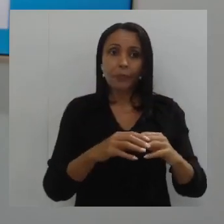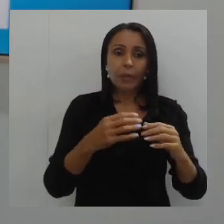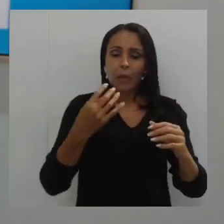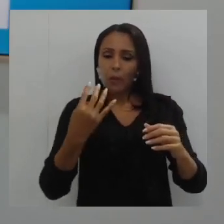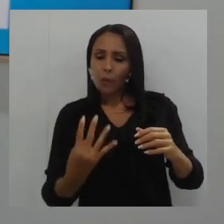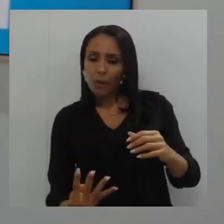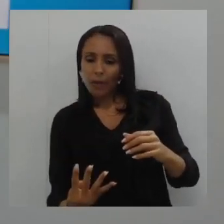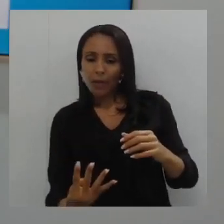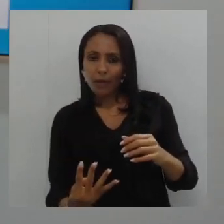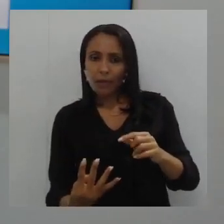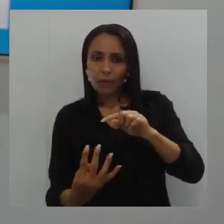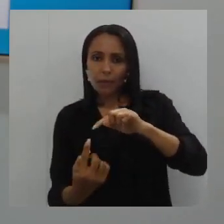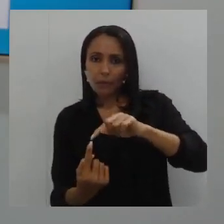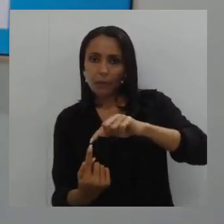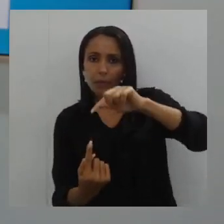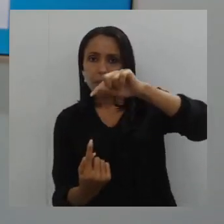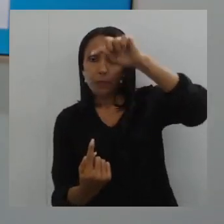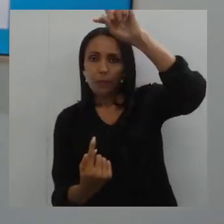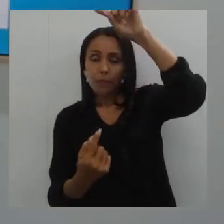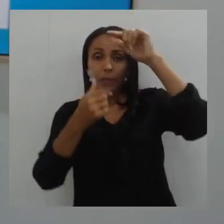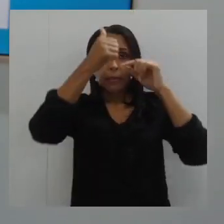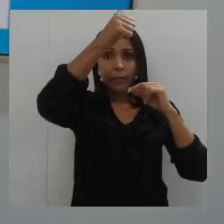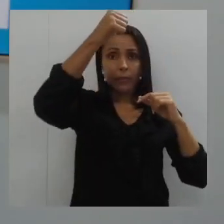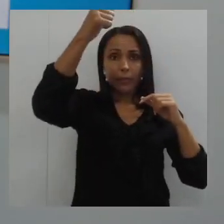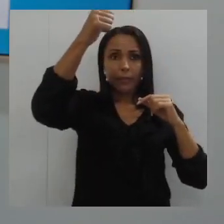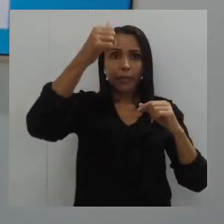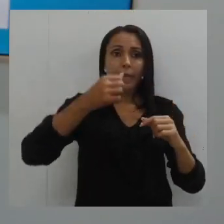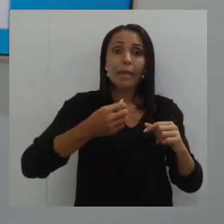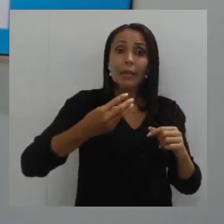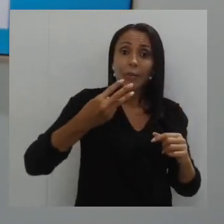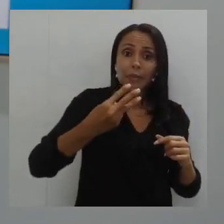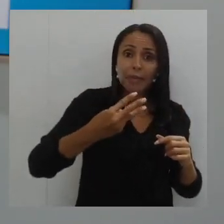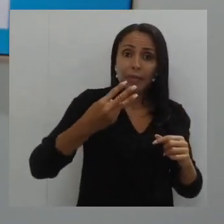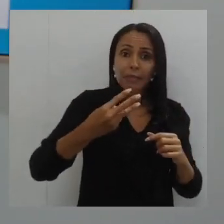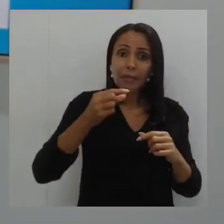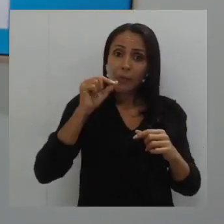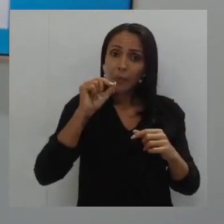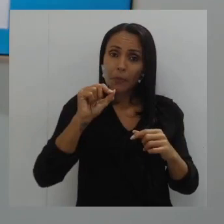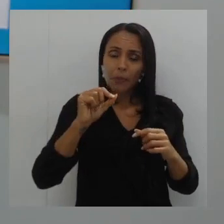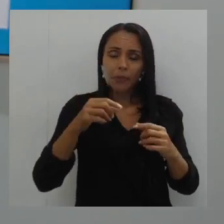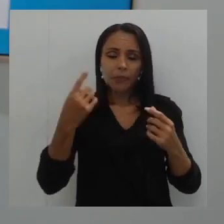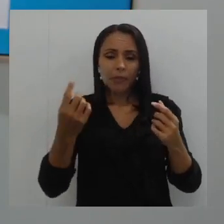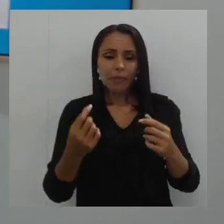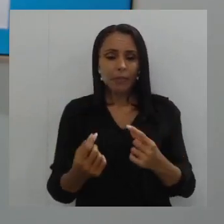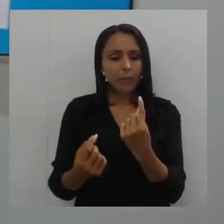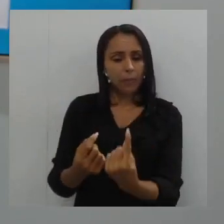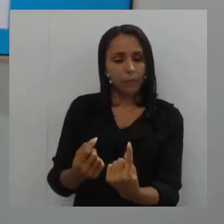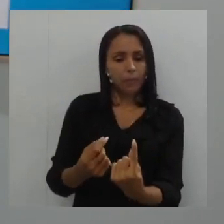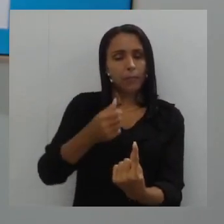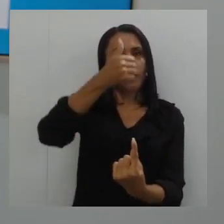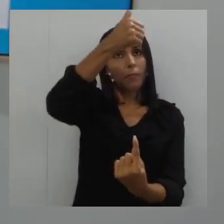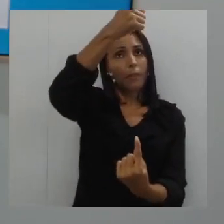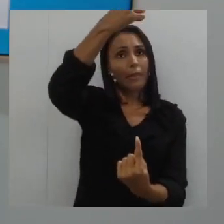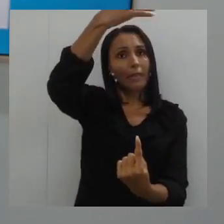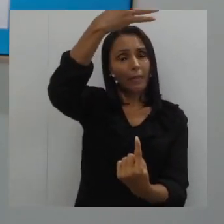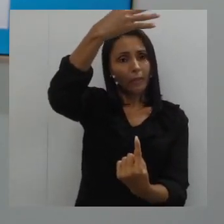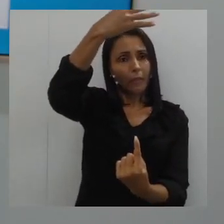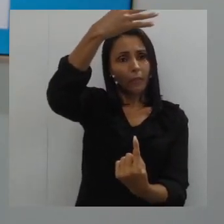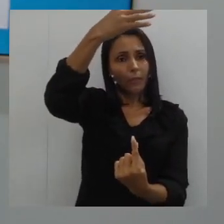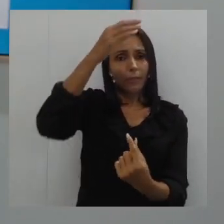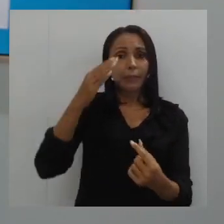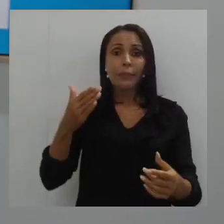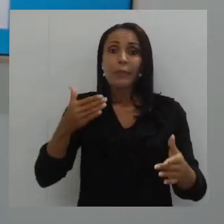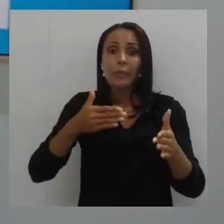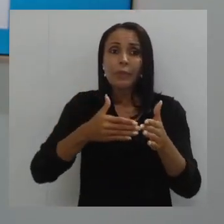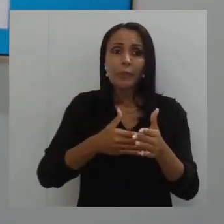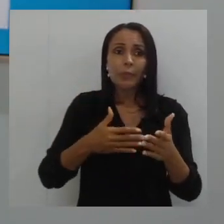4 e 11. O terceiro ponto vai ser o ponto 1 e 14. E o último ponto que